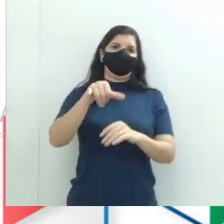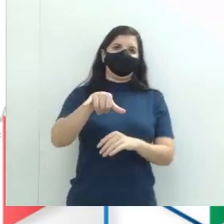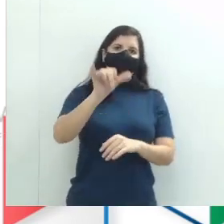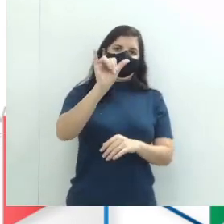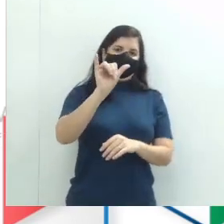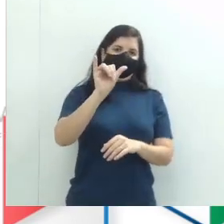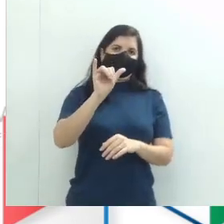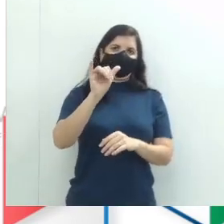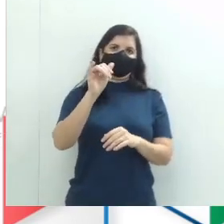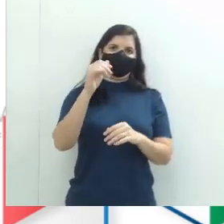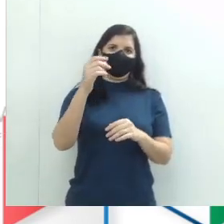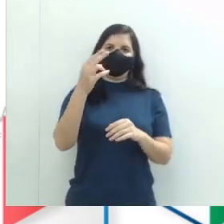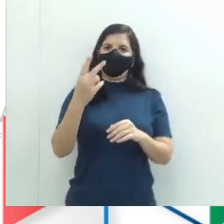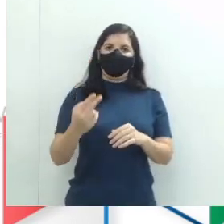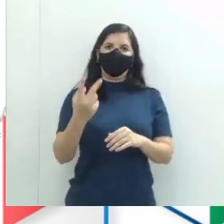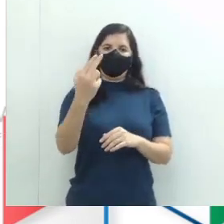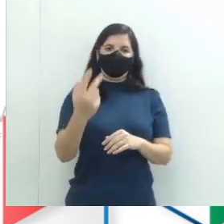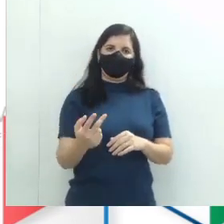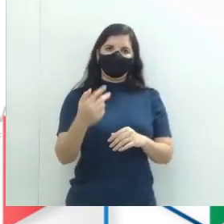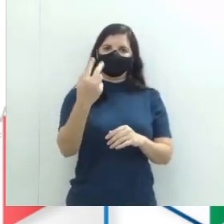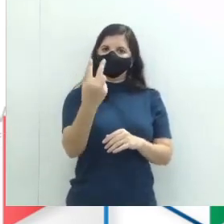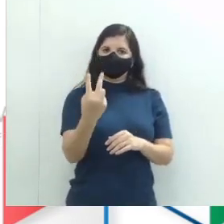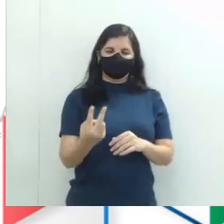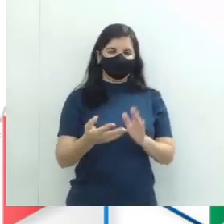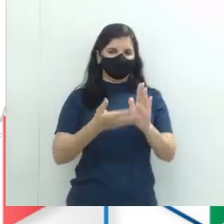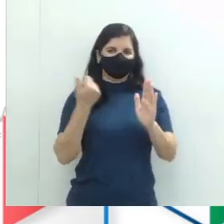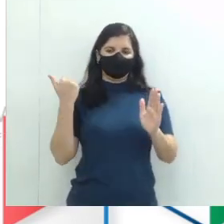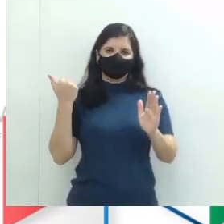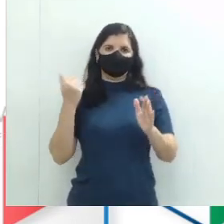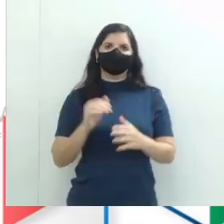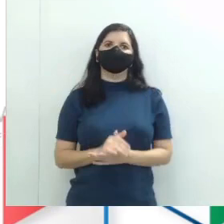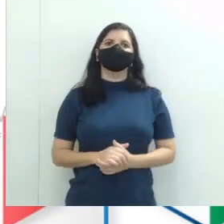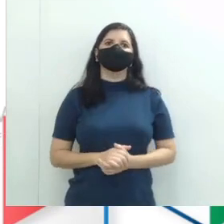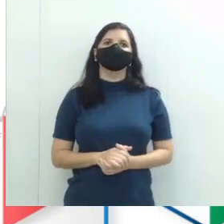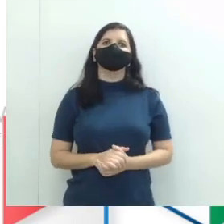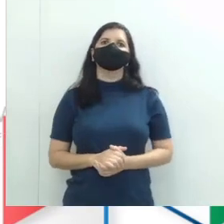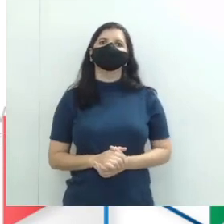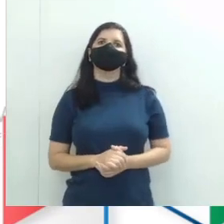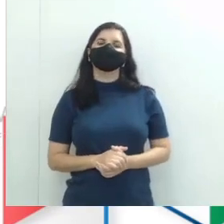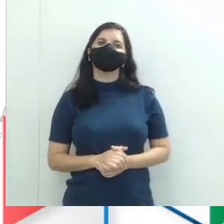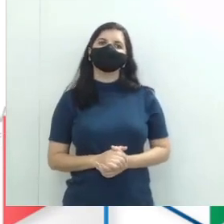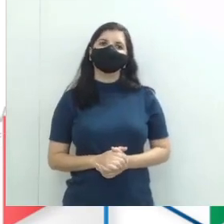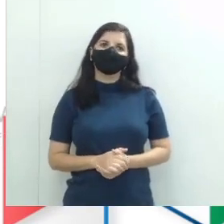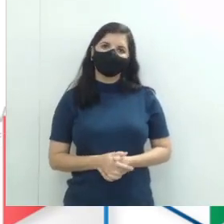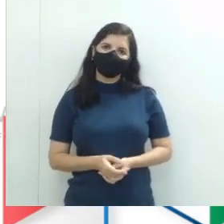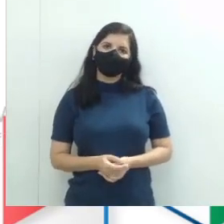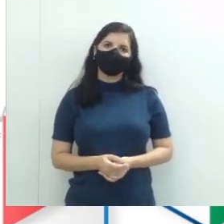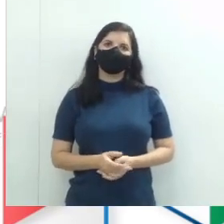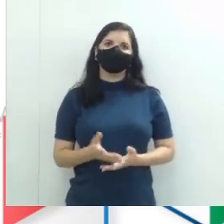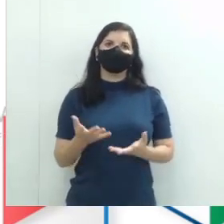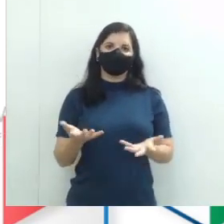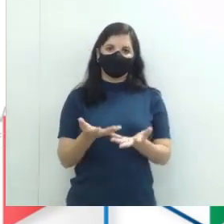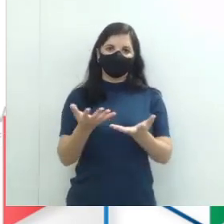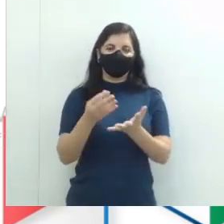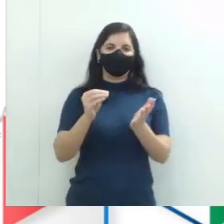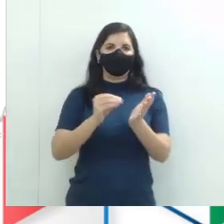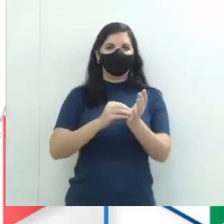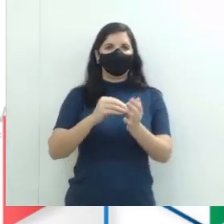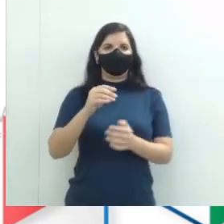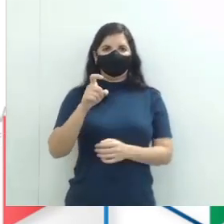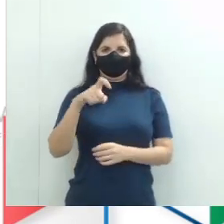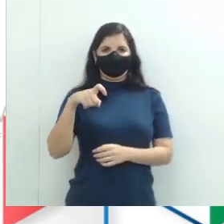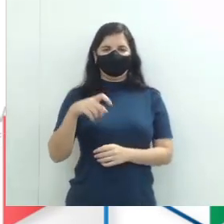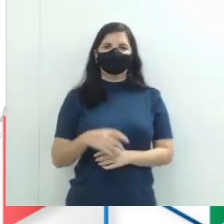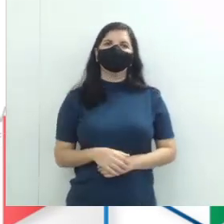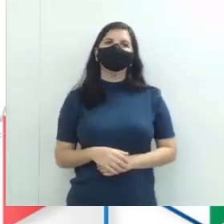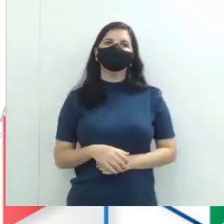da resposta, ó. Esse menos 2y vai embora com esse mais 2y. Zerou aí. Só fica y.